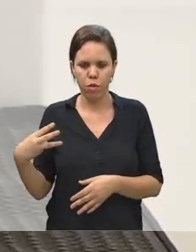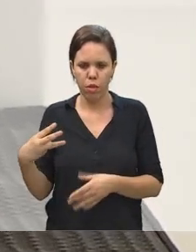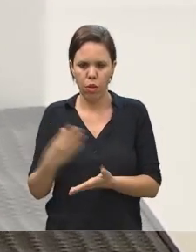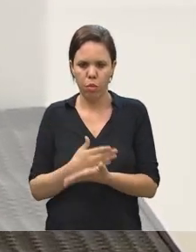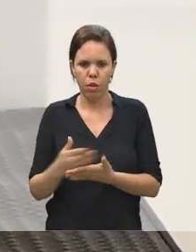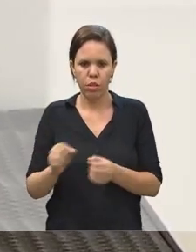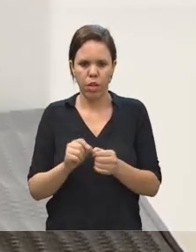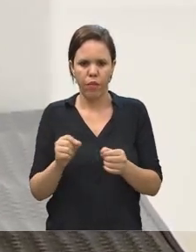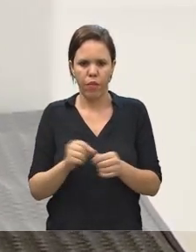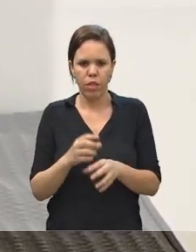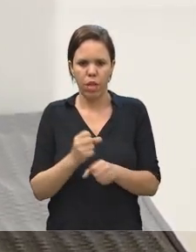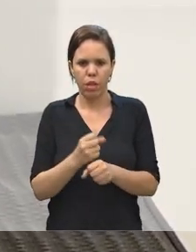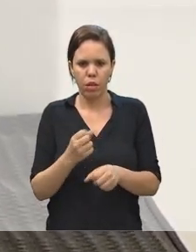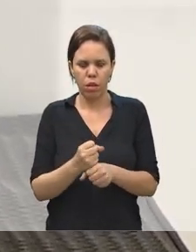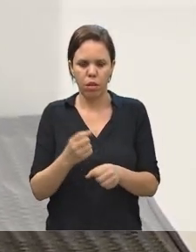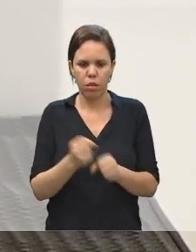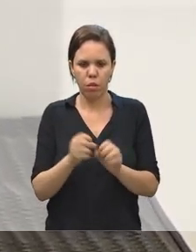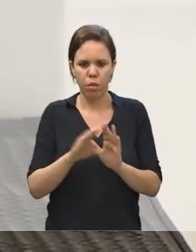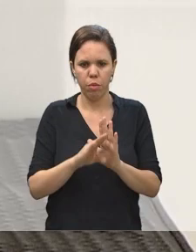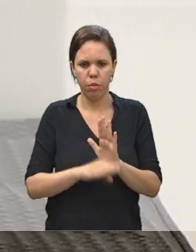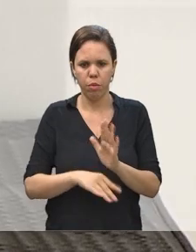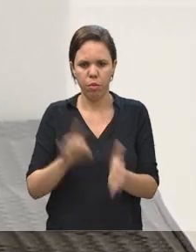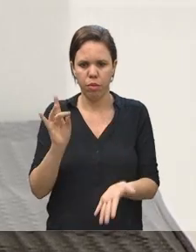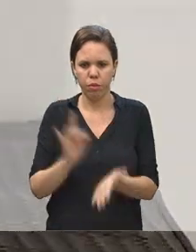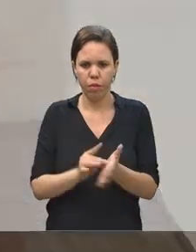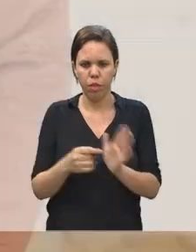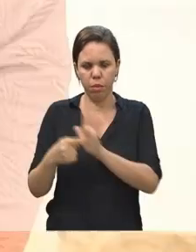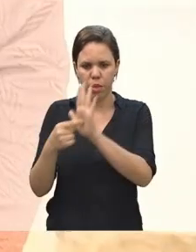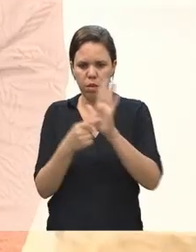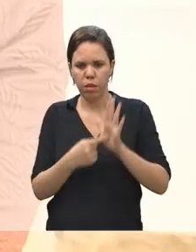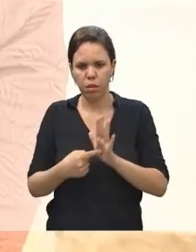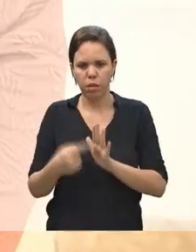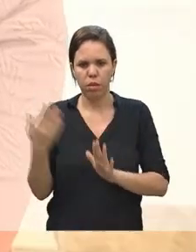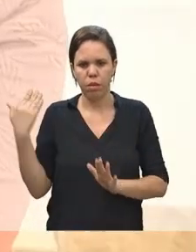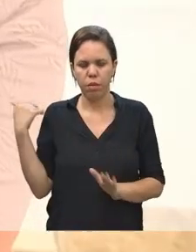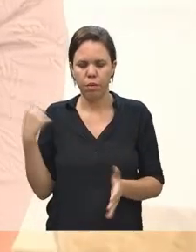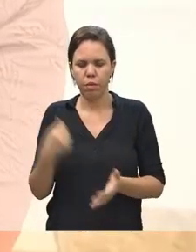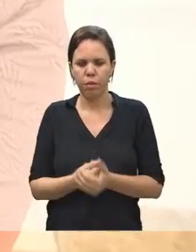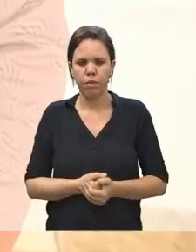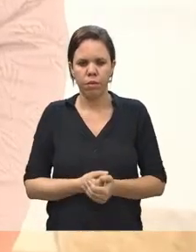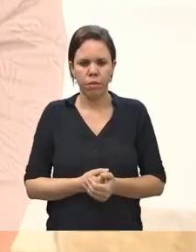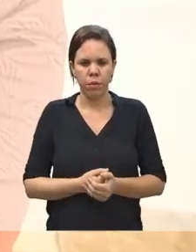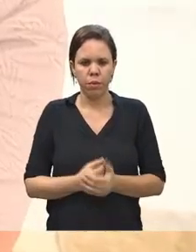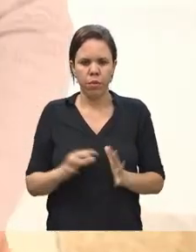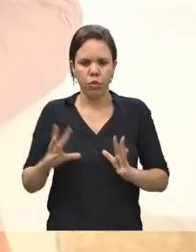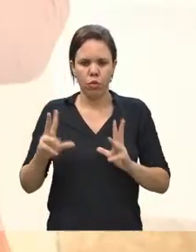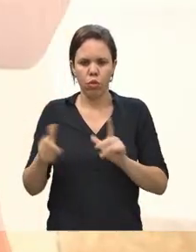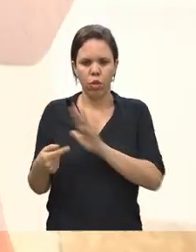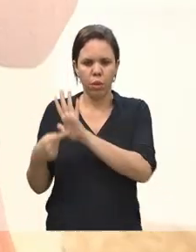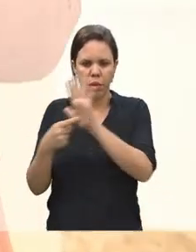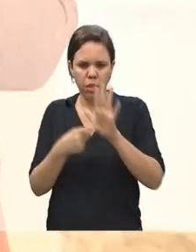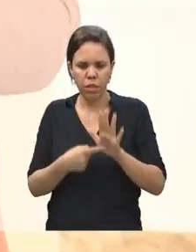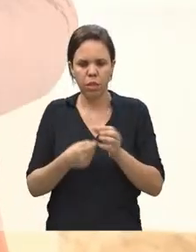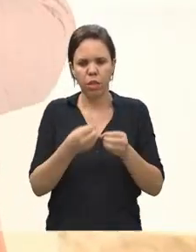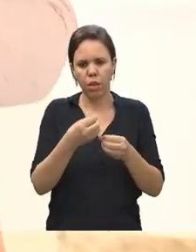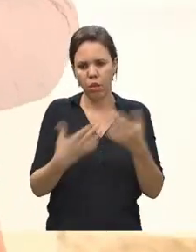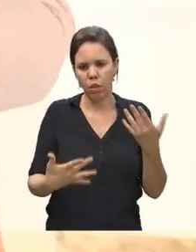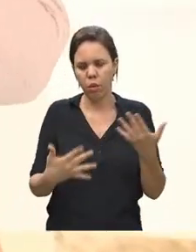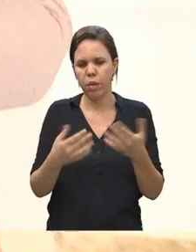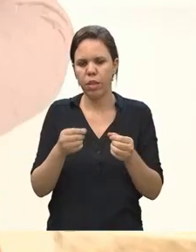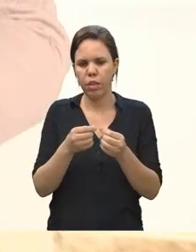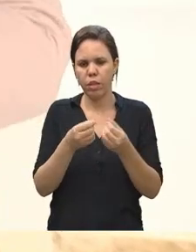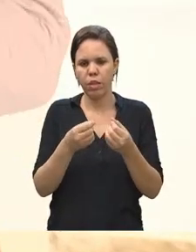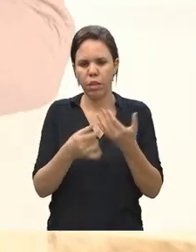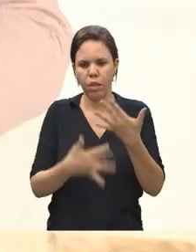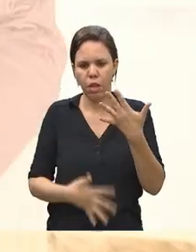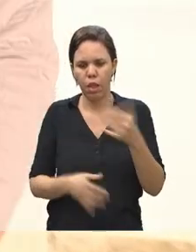quando eu comecei a fazer notas de programa para os concertos oficiais. Então, todos os concertos vêm com aqueles comentários, enfim,